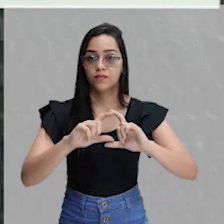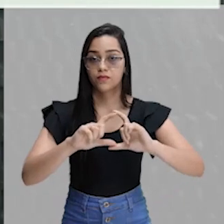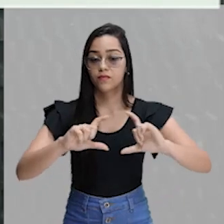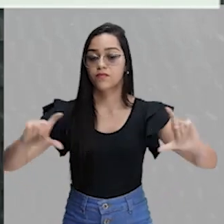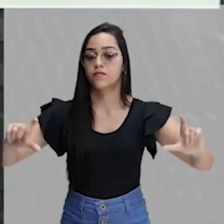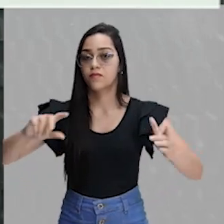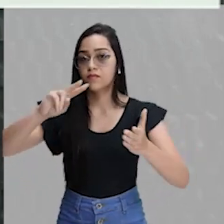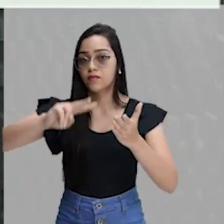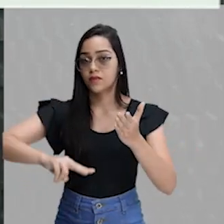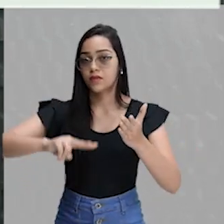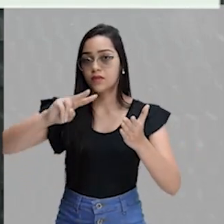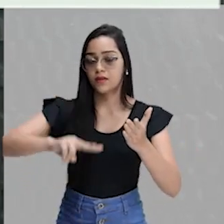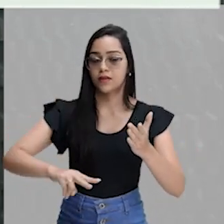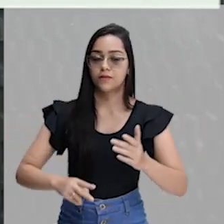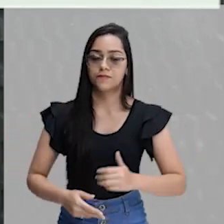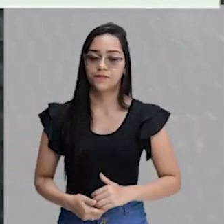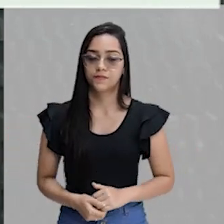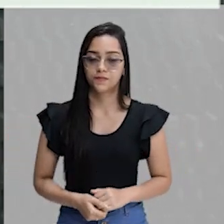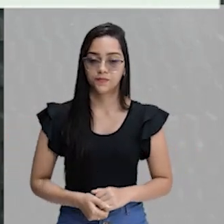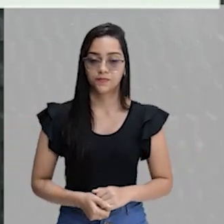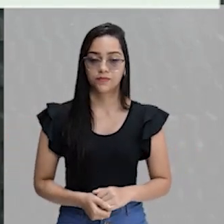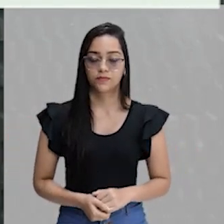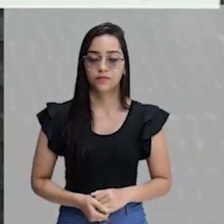questão 1 fala o seguinte: